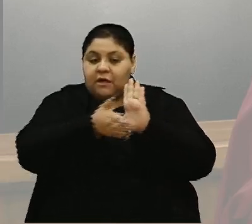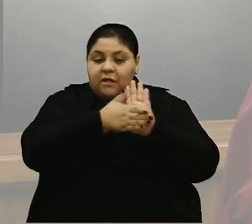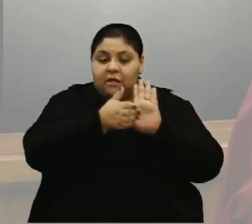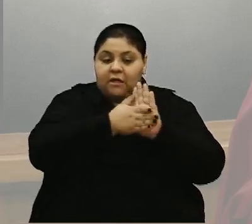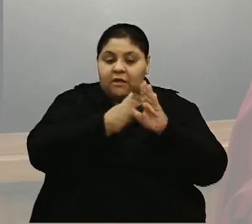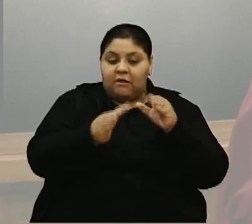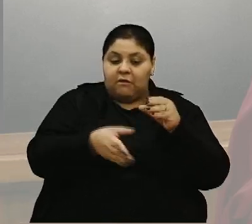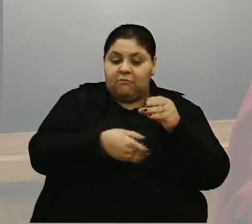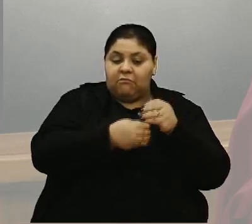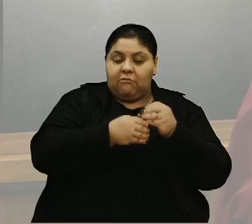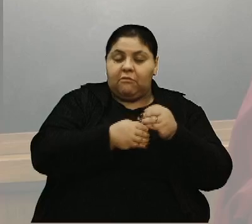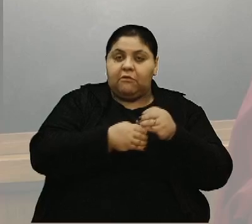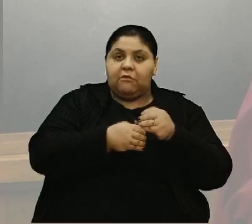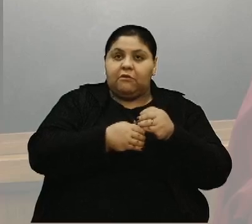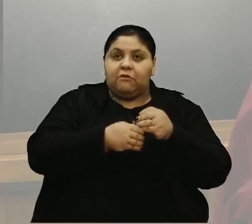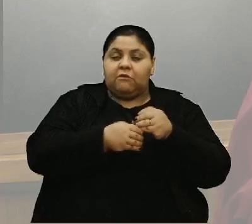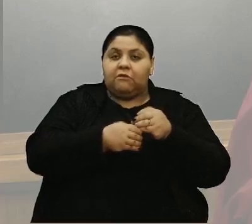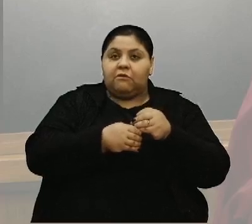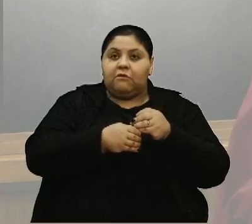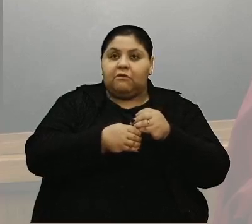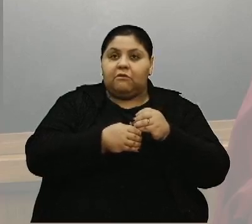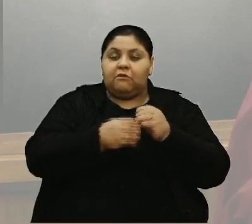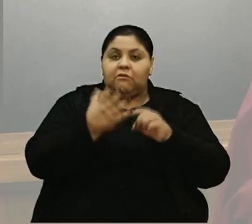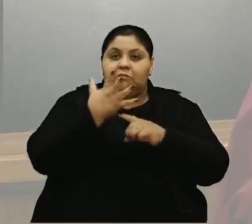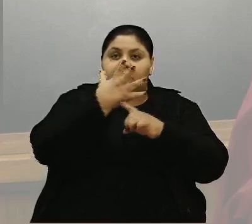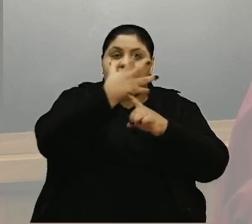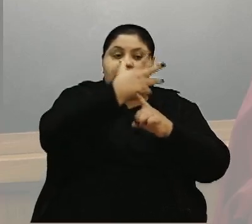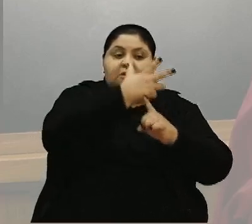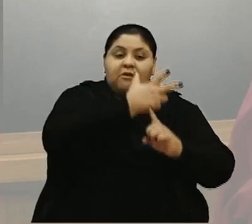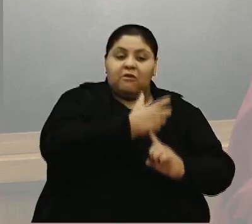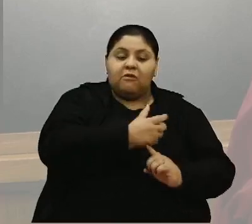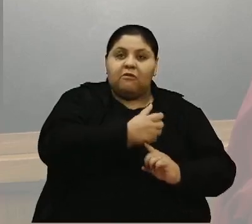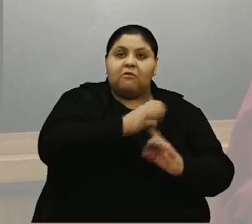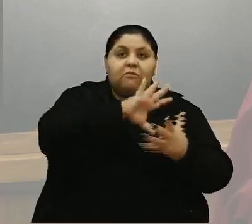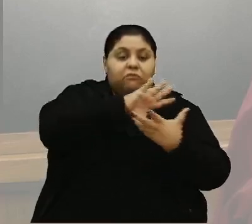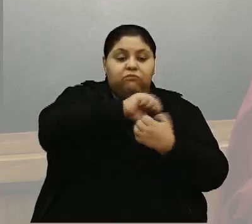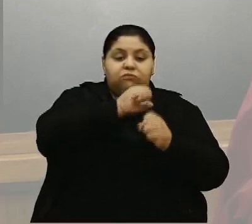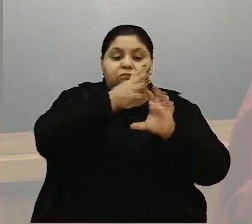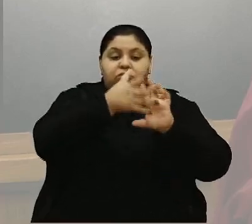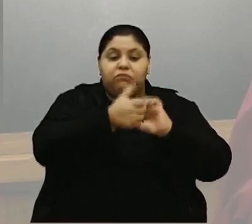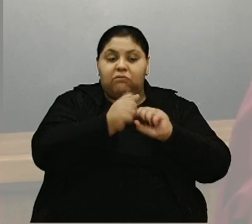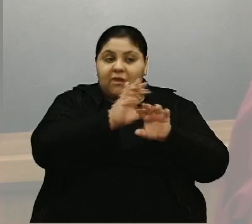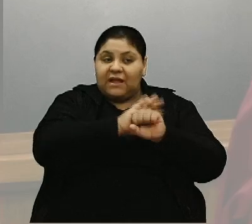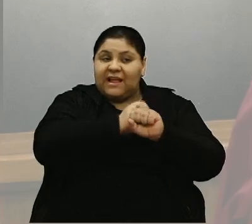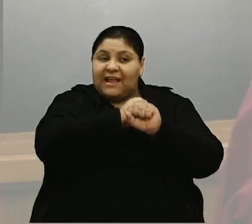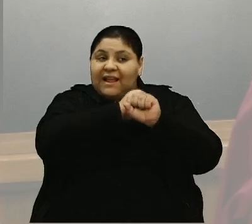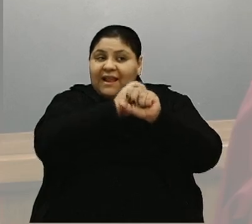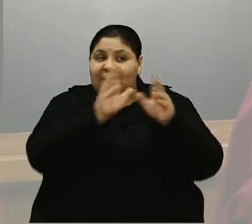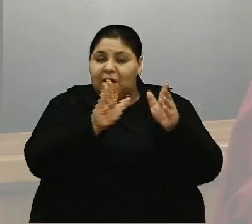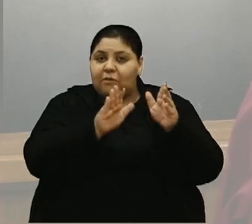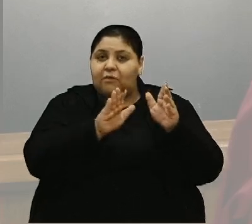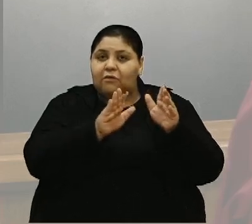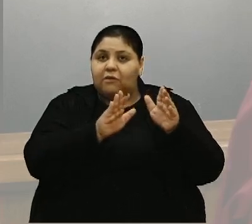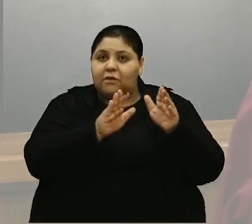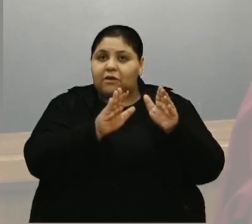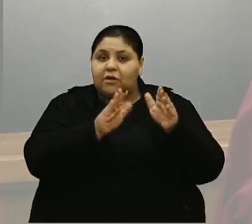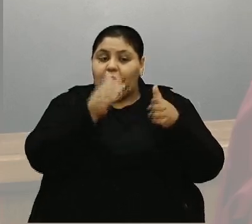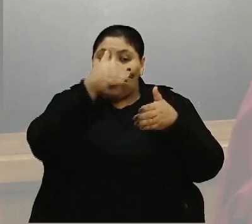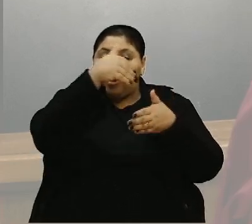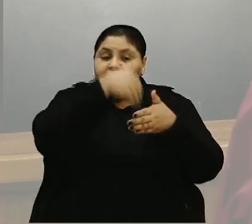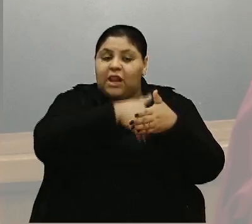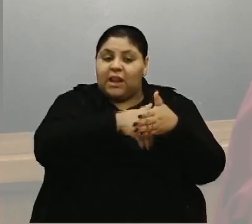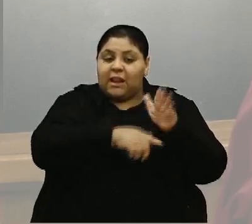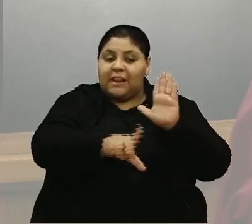emenda é colocar o artesanato de forma bastante clara de volta, né, na